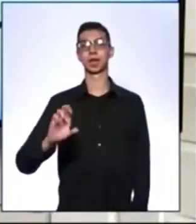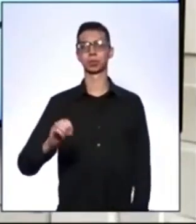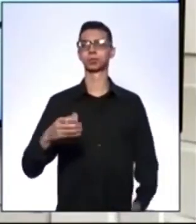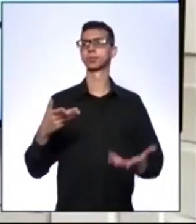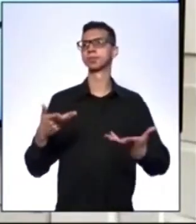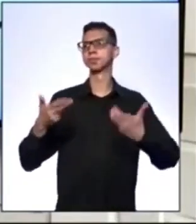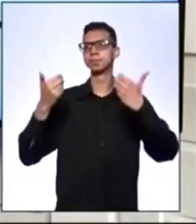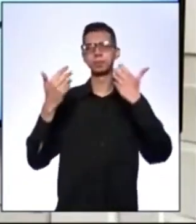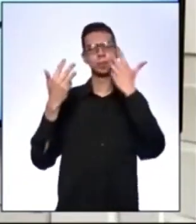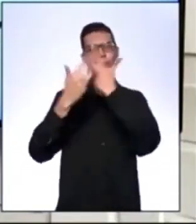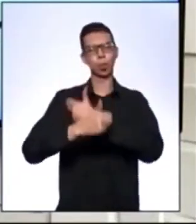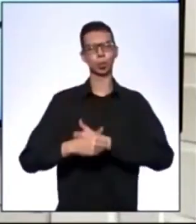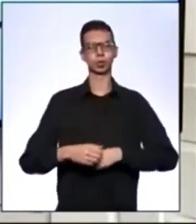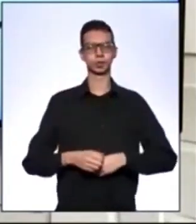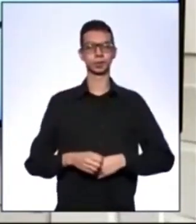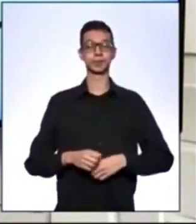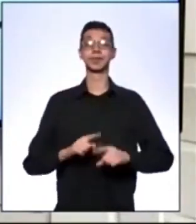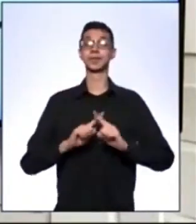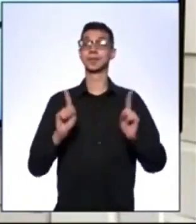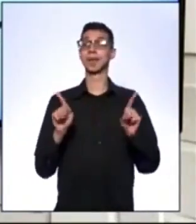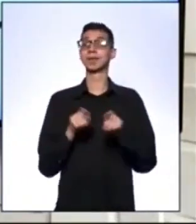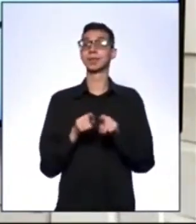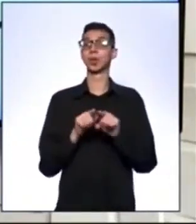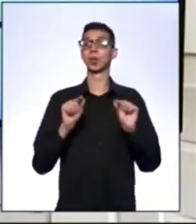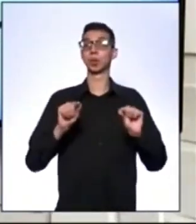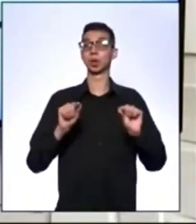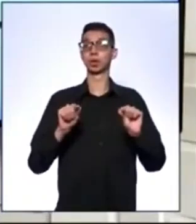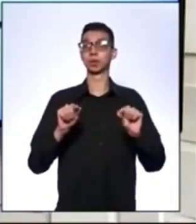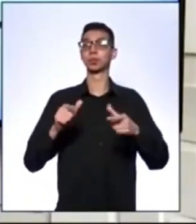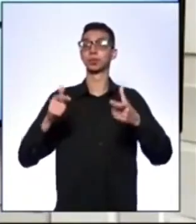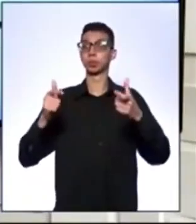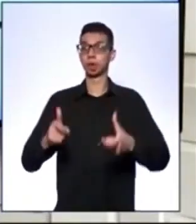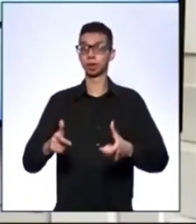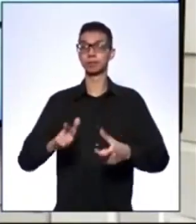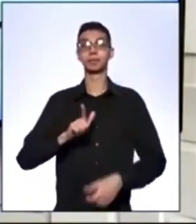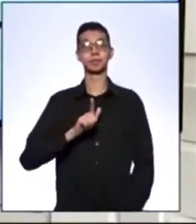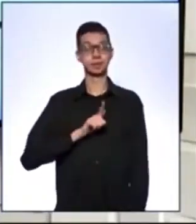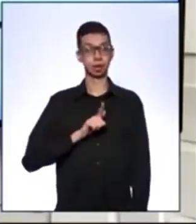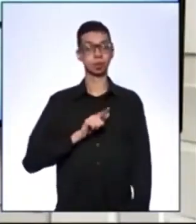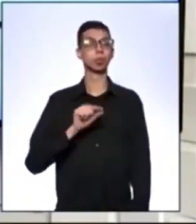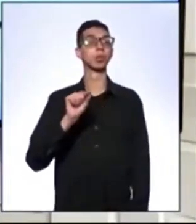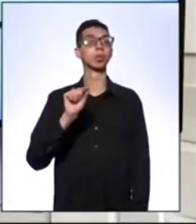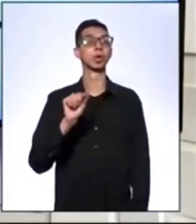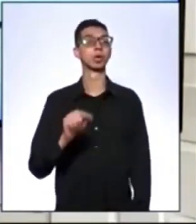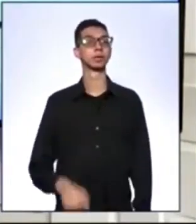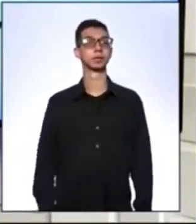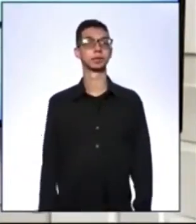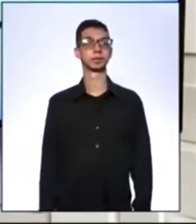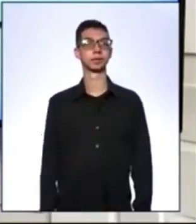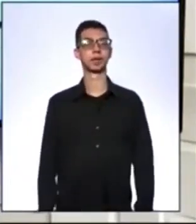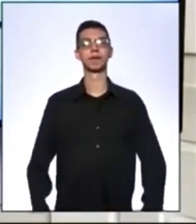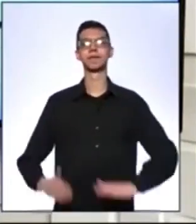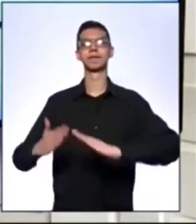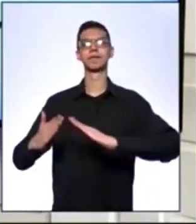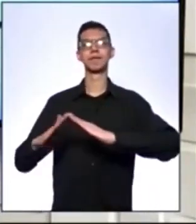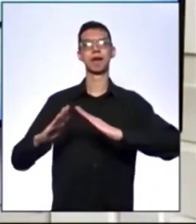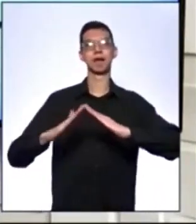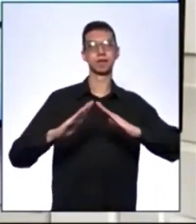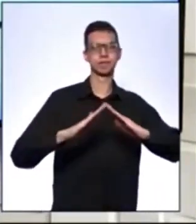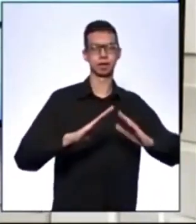isso, lá tem favela, lá tem samba da